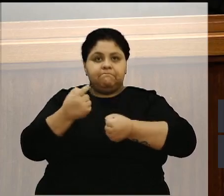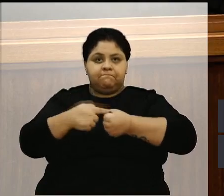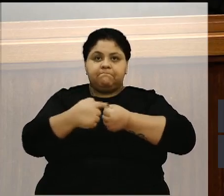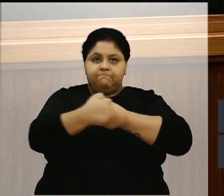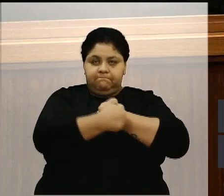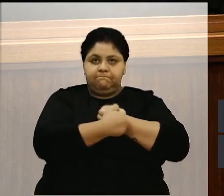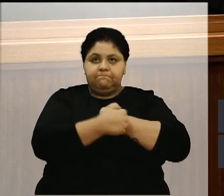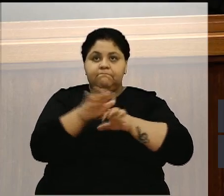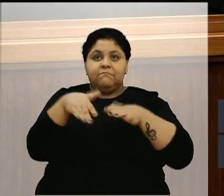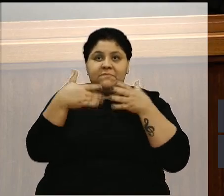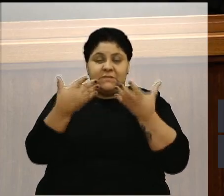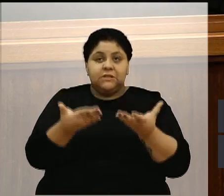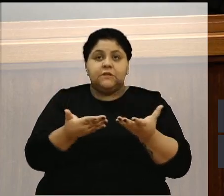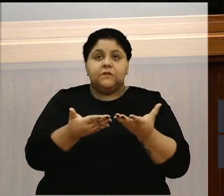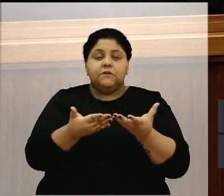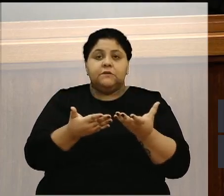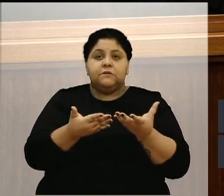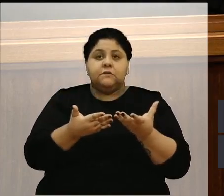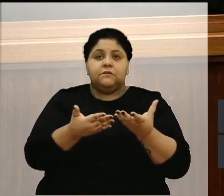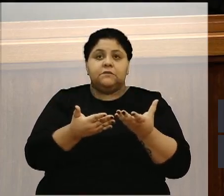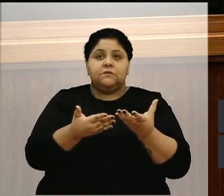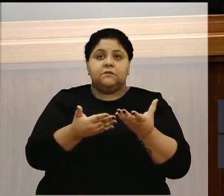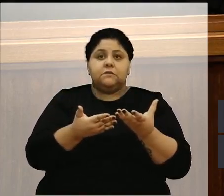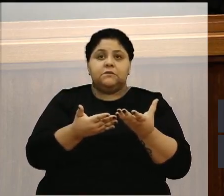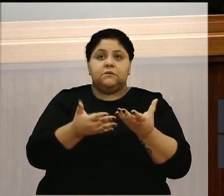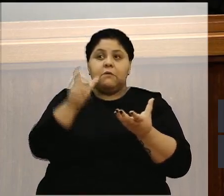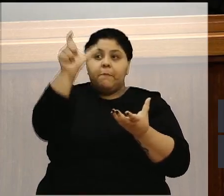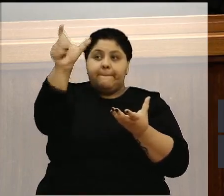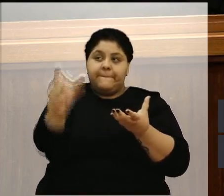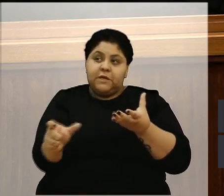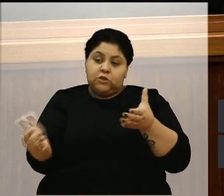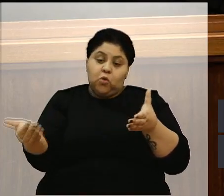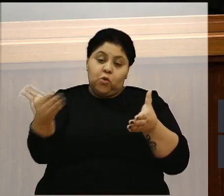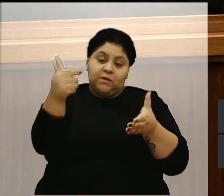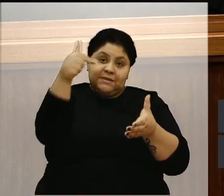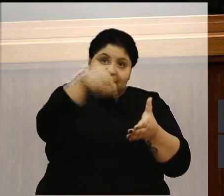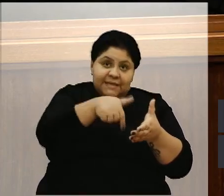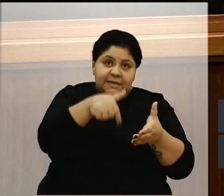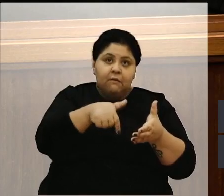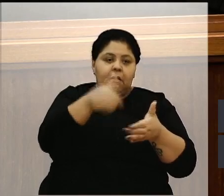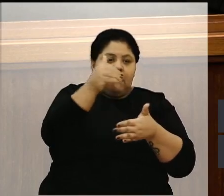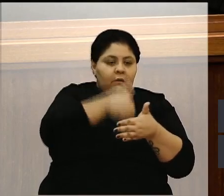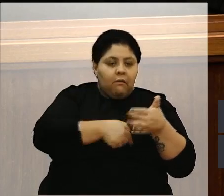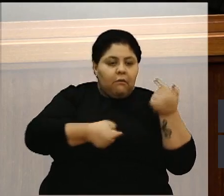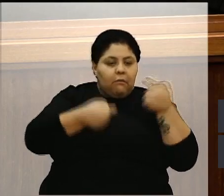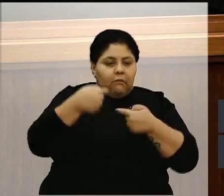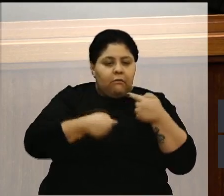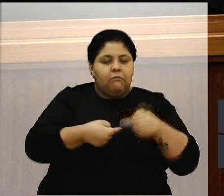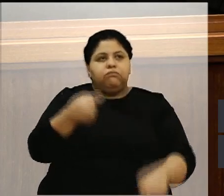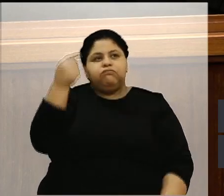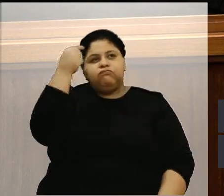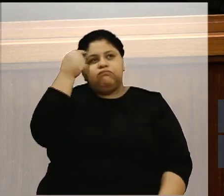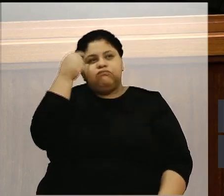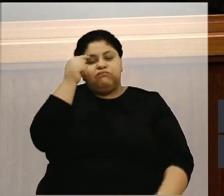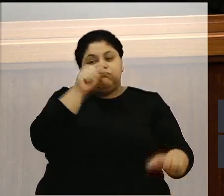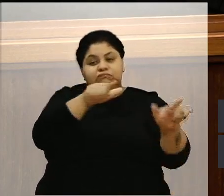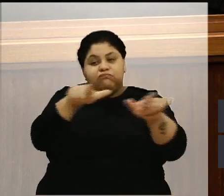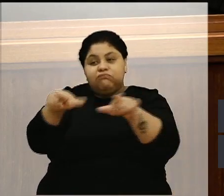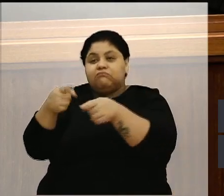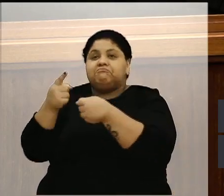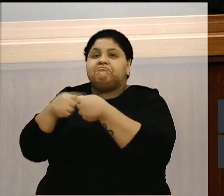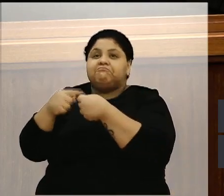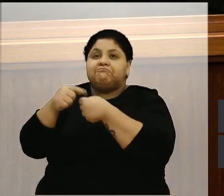cidade. Então, a gente trazer pessoas aqui para a gente discutir, repensar áreas da nossa cidade